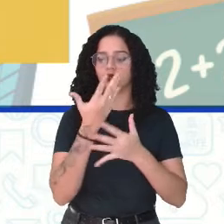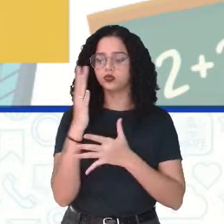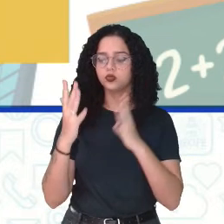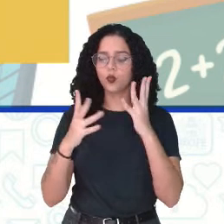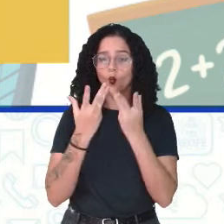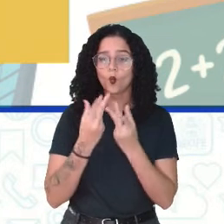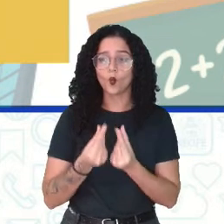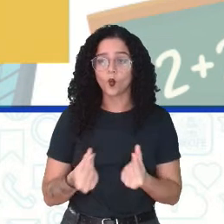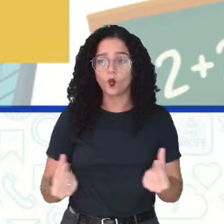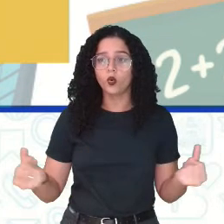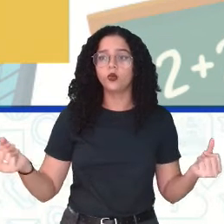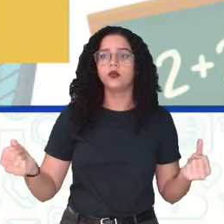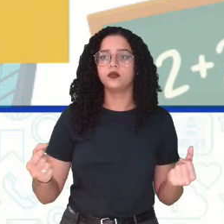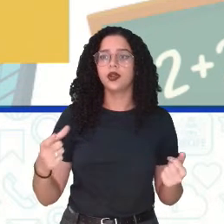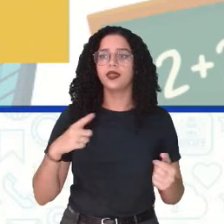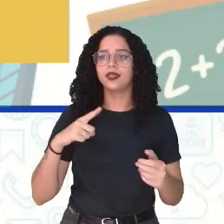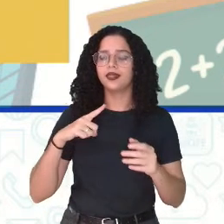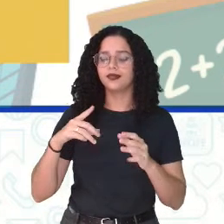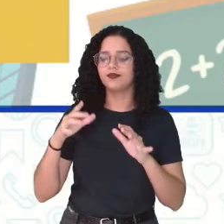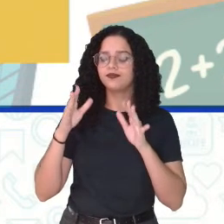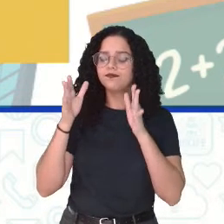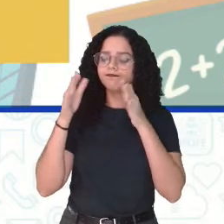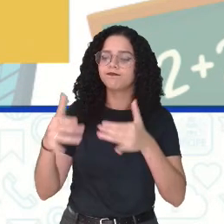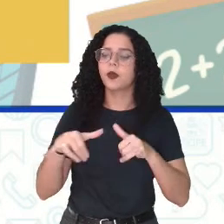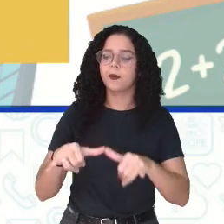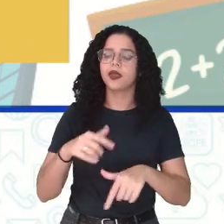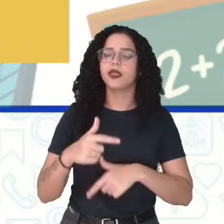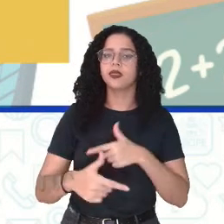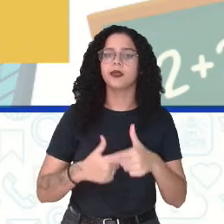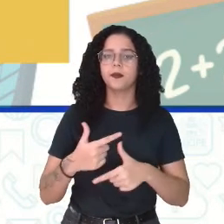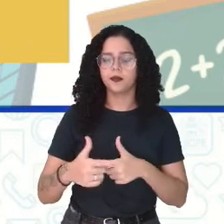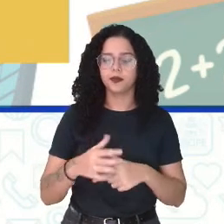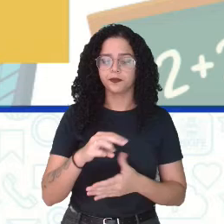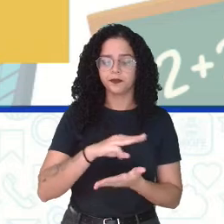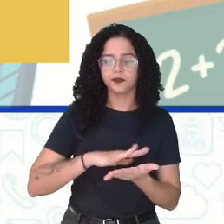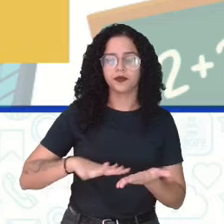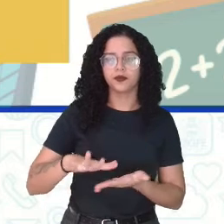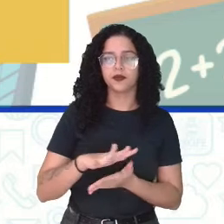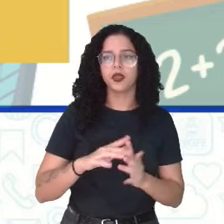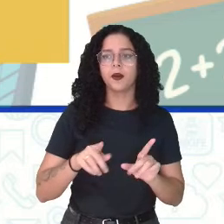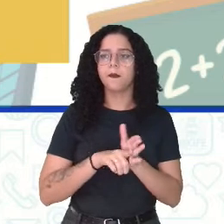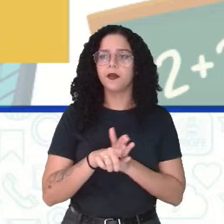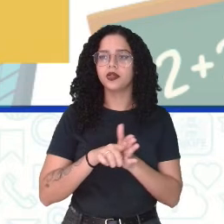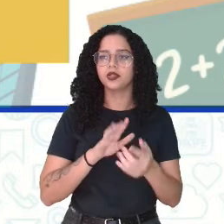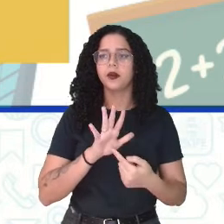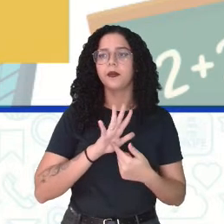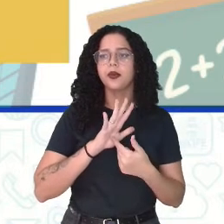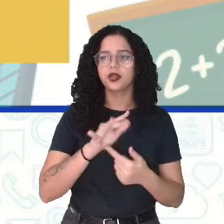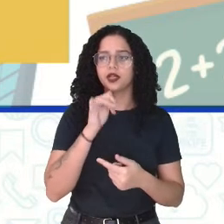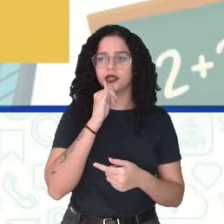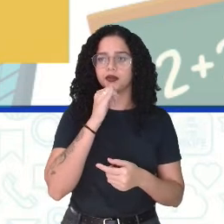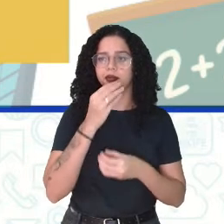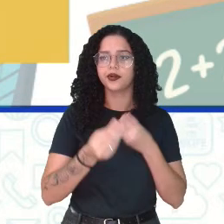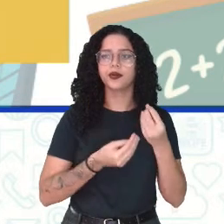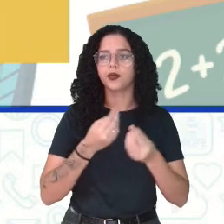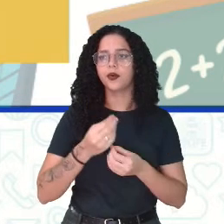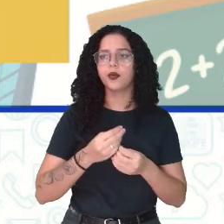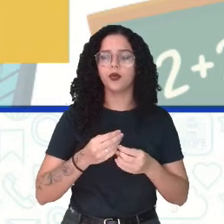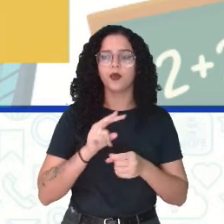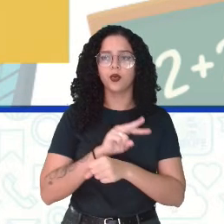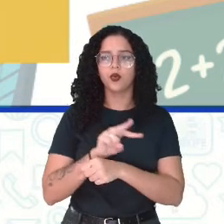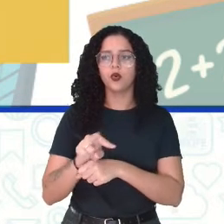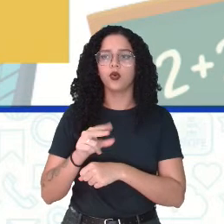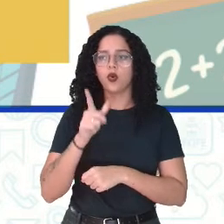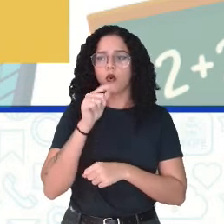ambiente atinge diretamente o mercado de trabalho. E depois, pesquise e apresente exemplos de como a preservação do rio